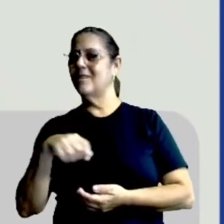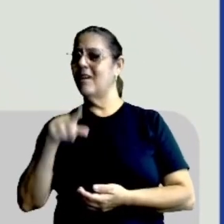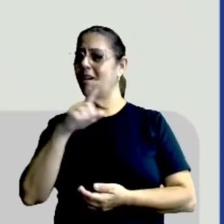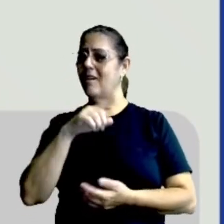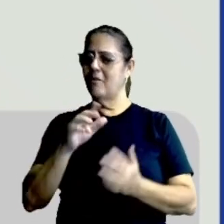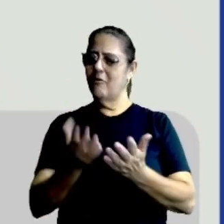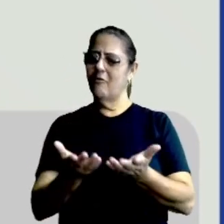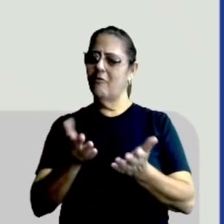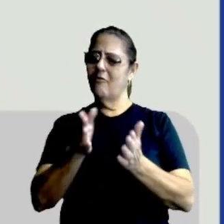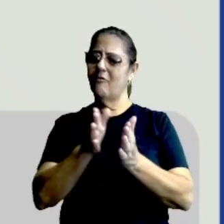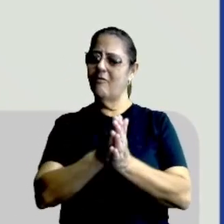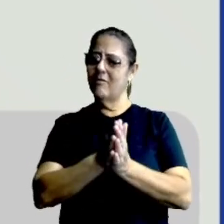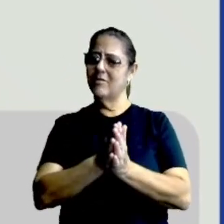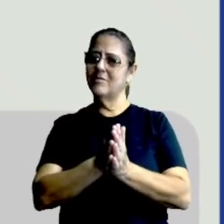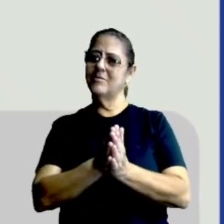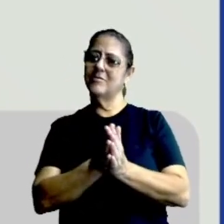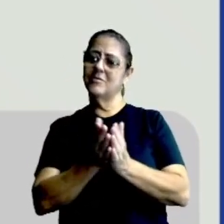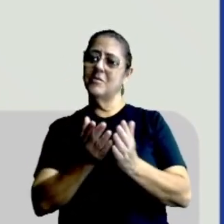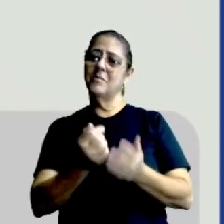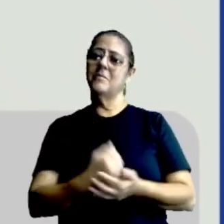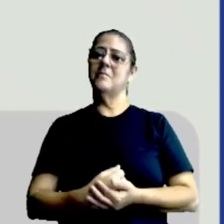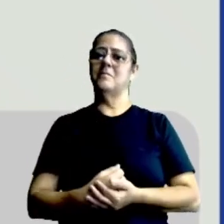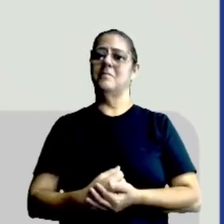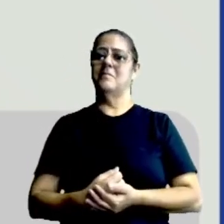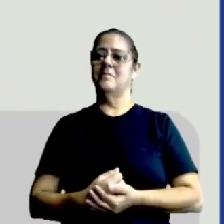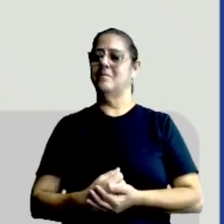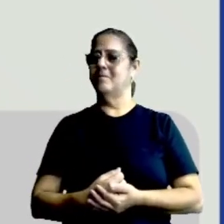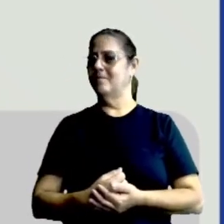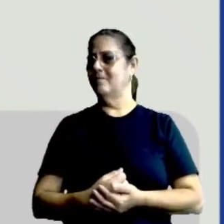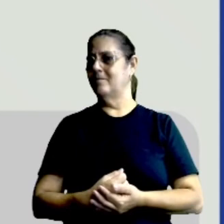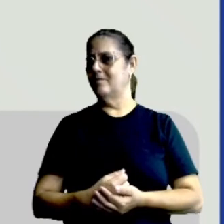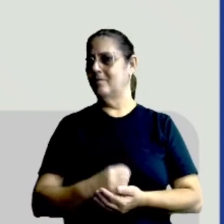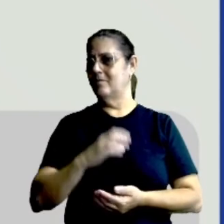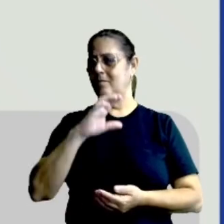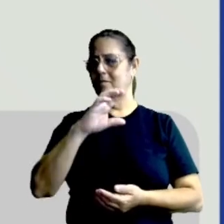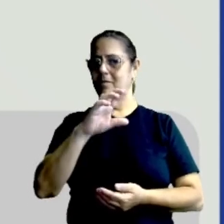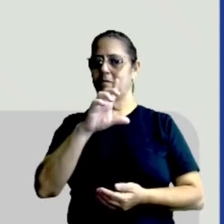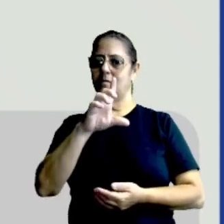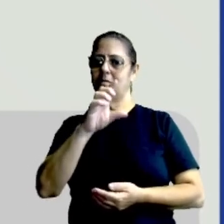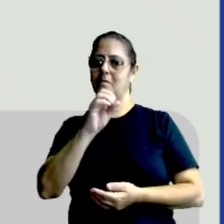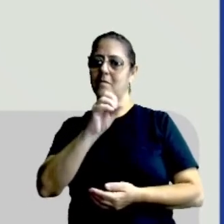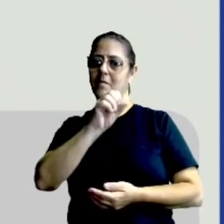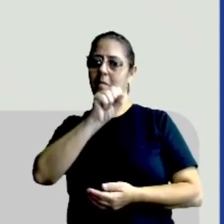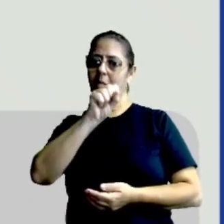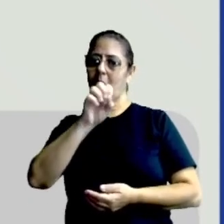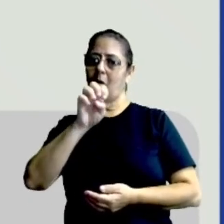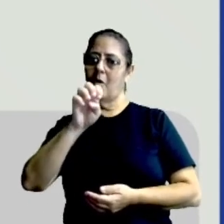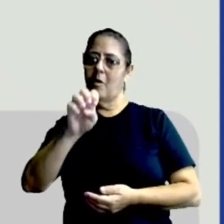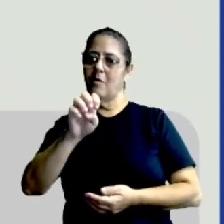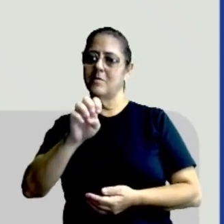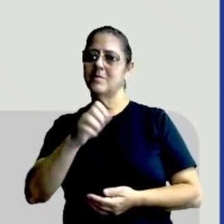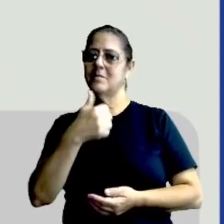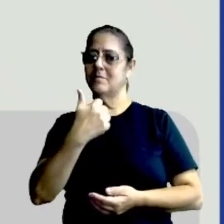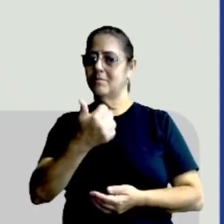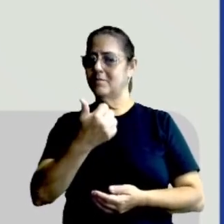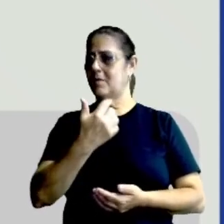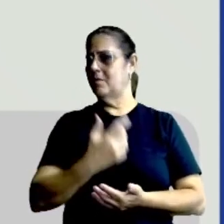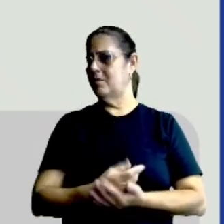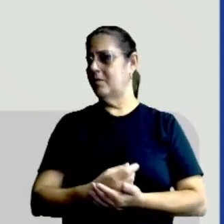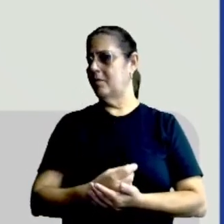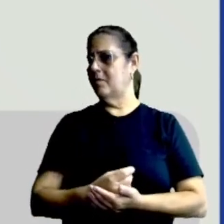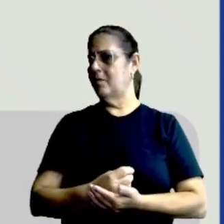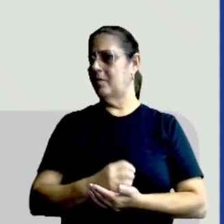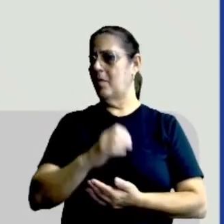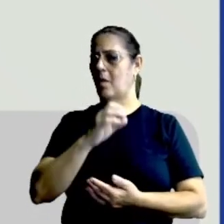fecha em seus livros o peixe o livro chama-se close your Boo porque não pode ser o